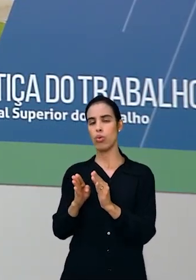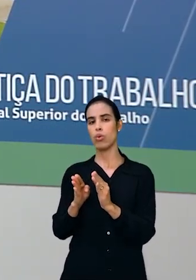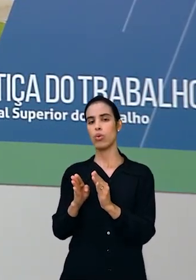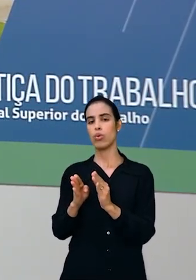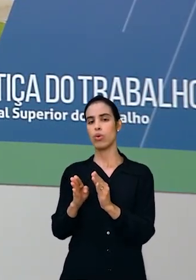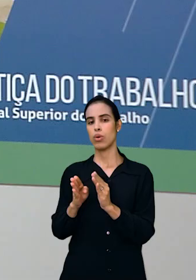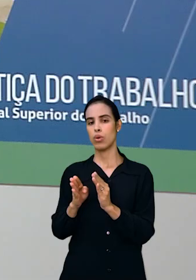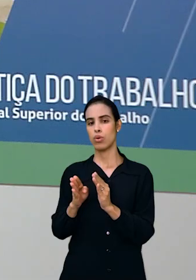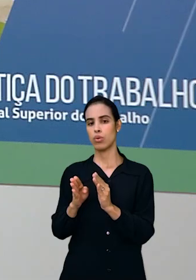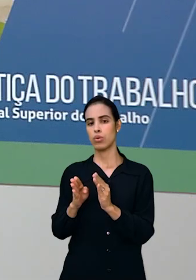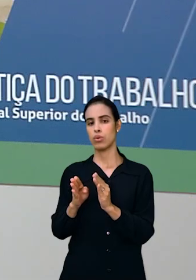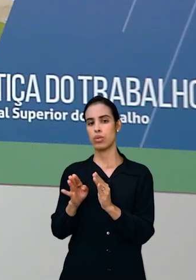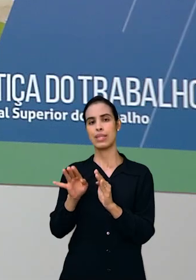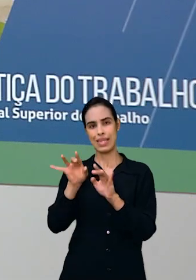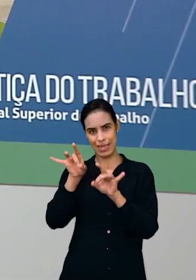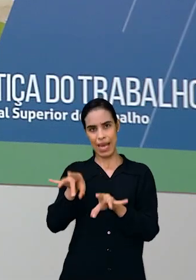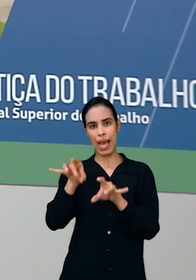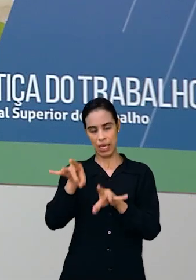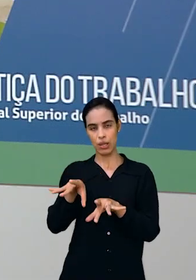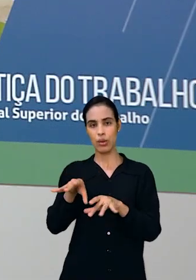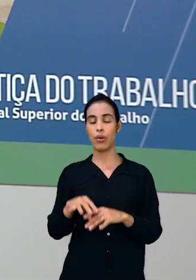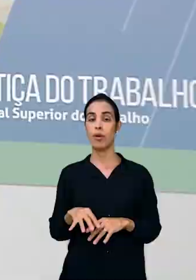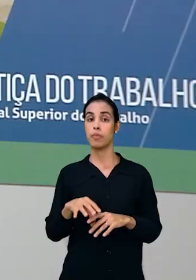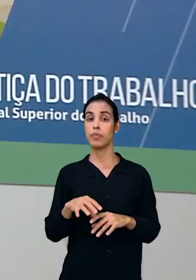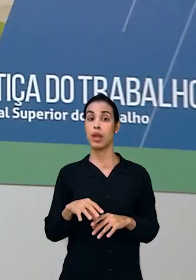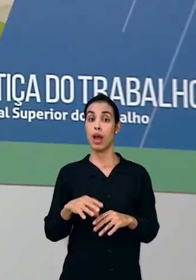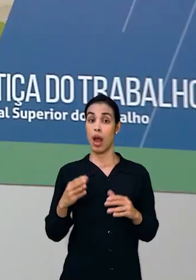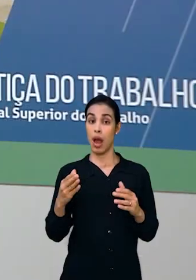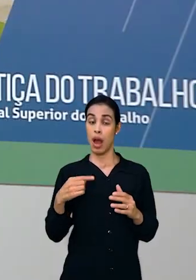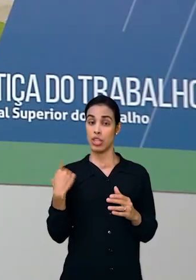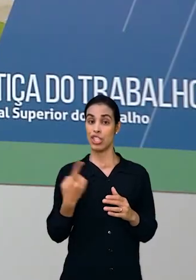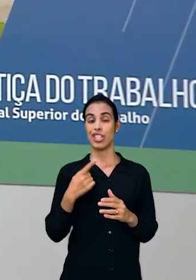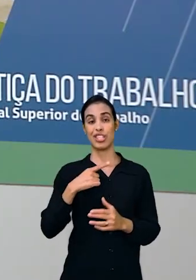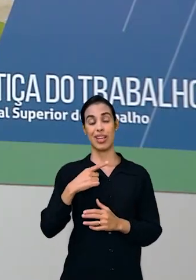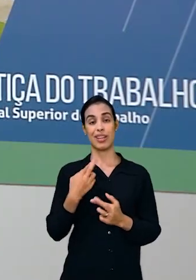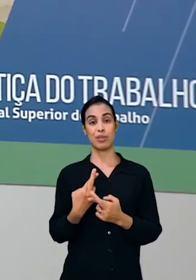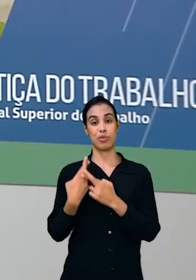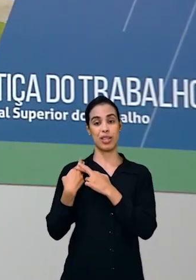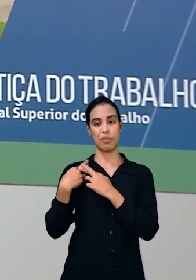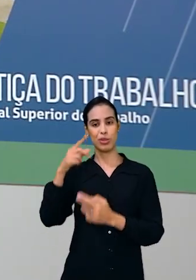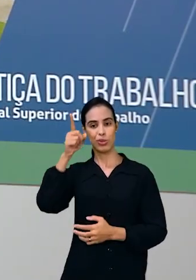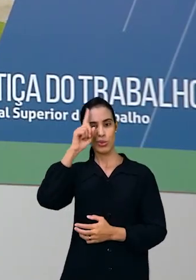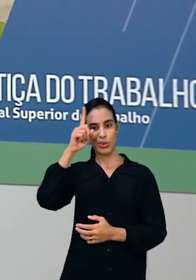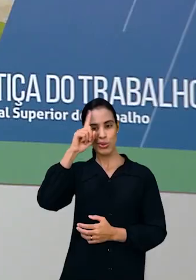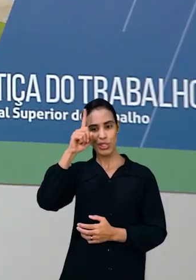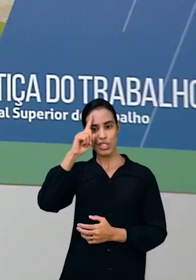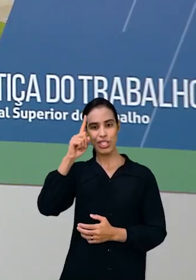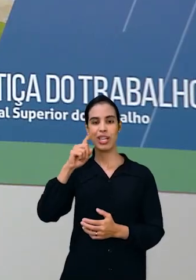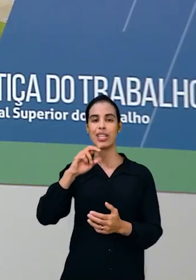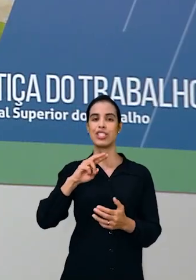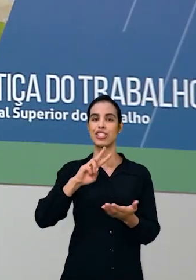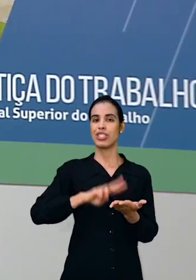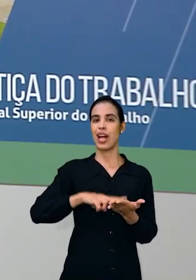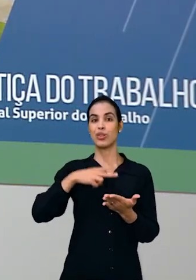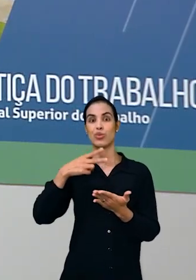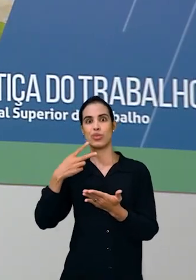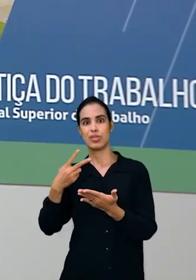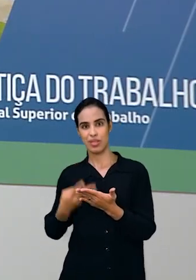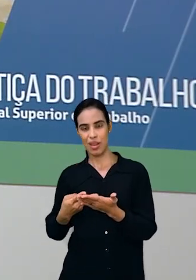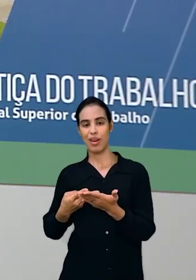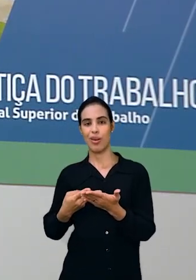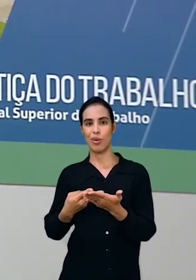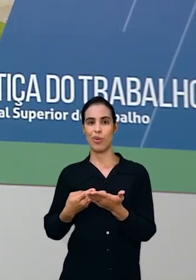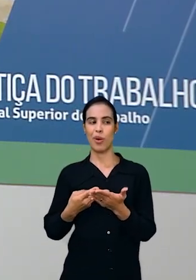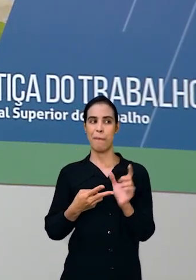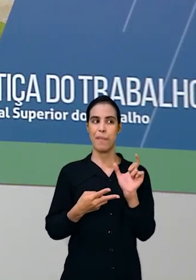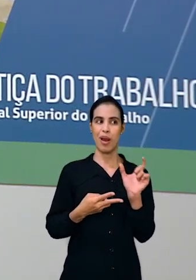do rigor jurídico, do rigor técnico, da apuração. Nós temos essa missão diária, árdua, de sempre fazer essa